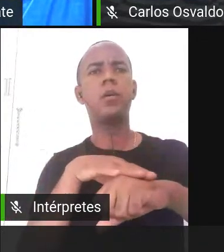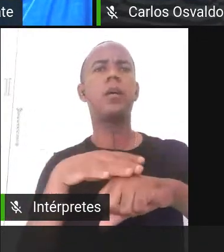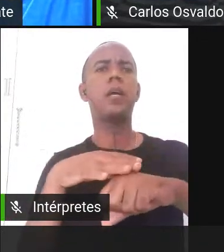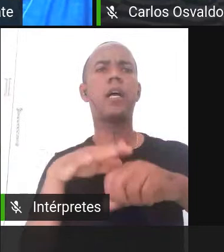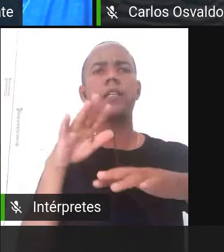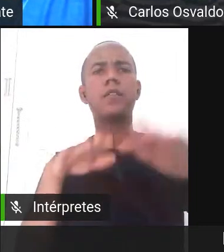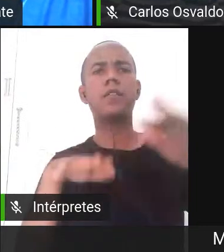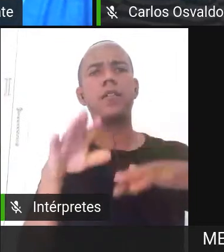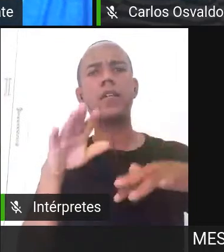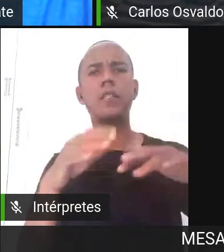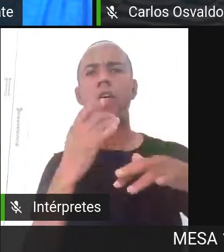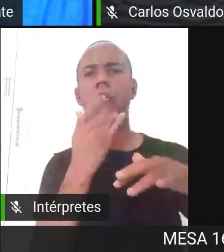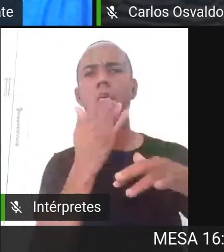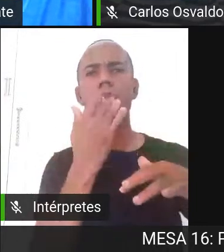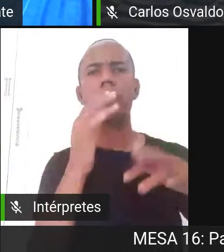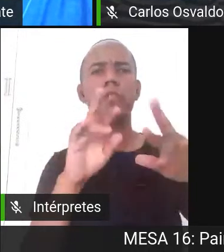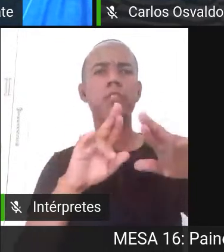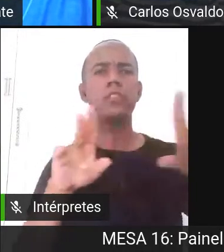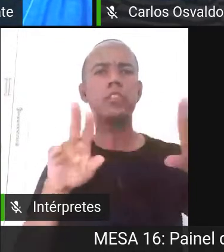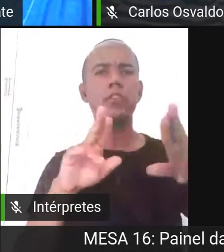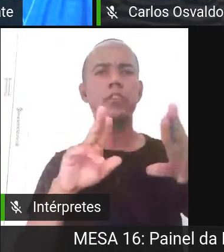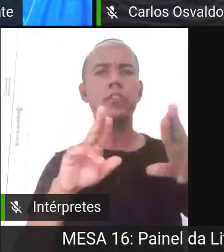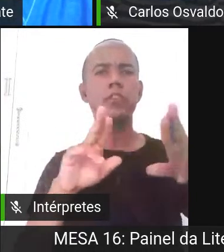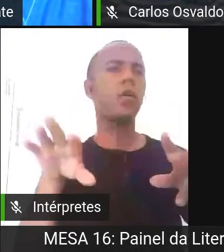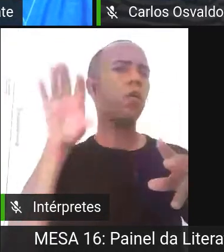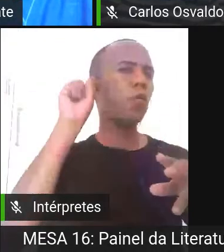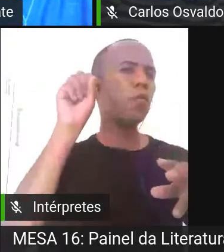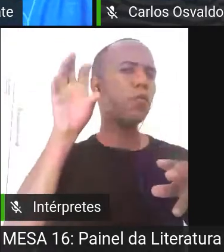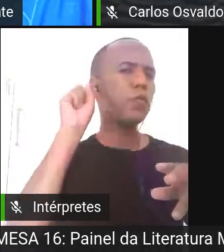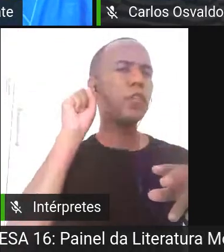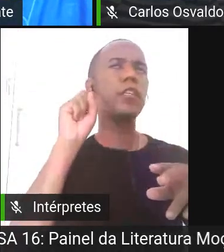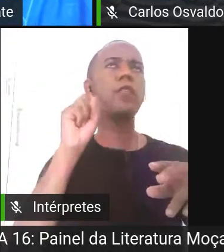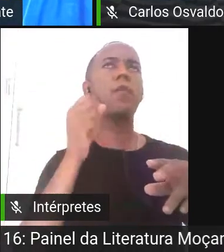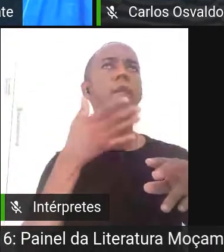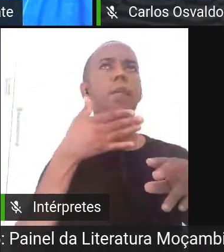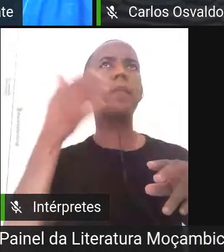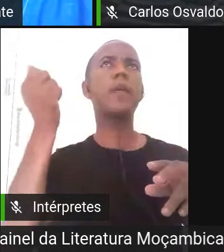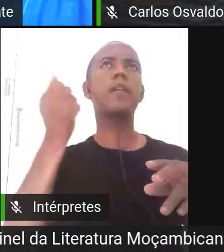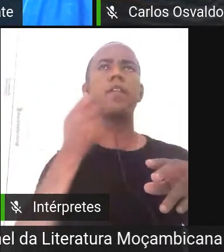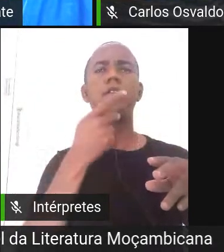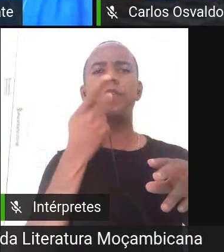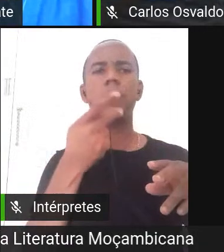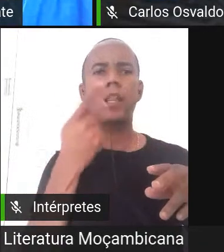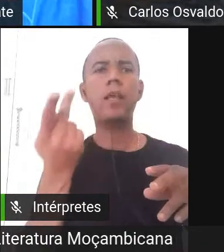ouvir do que falar. Porque, pronto, éramos proibidos de falar em casa,